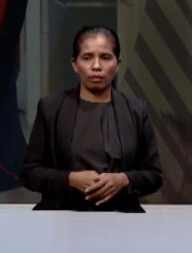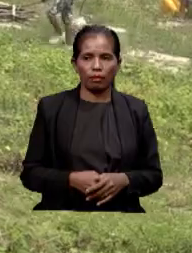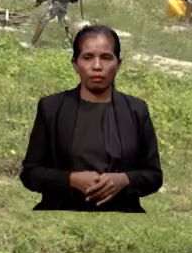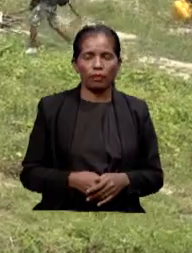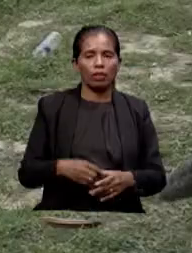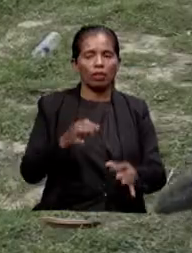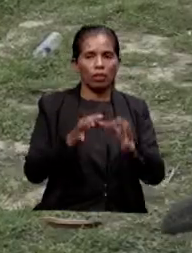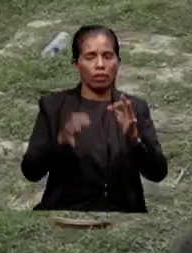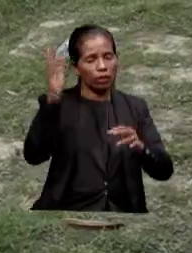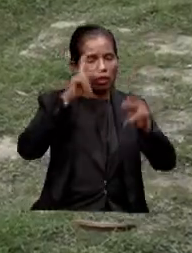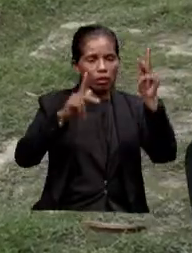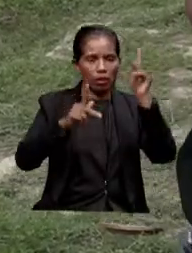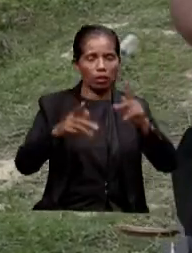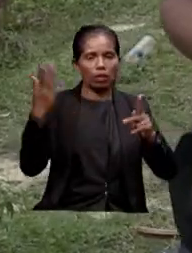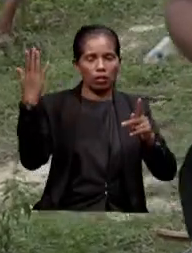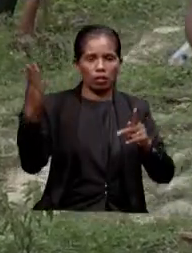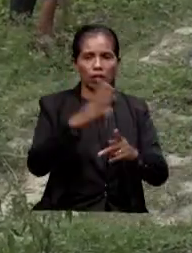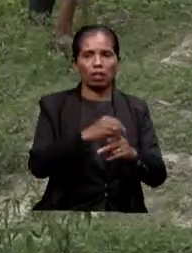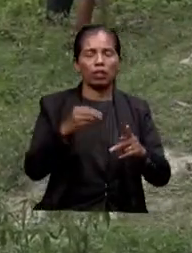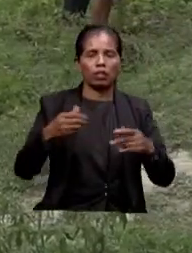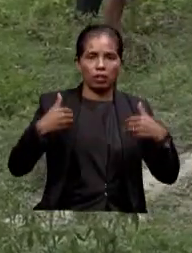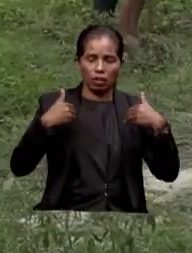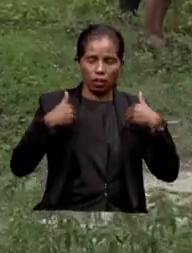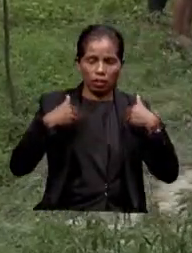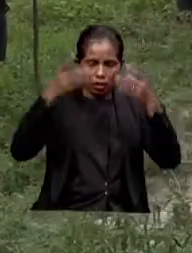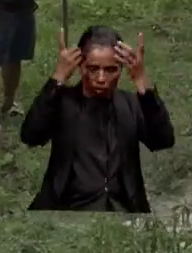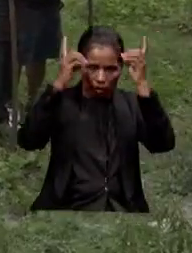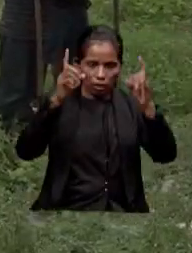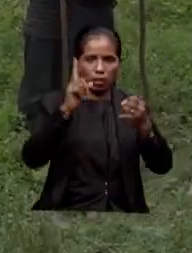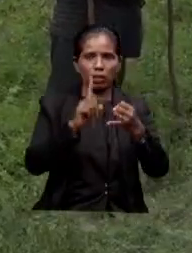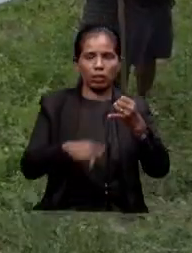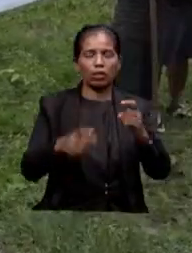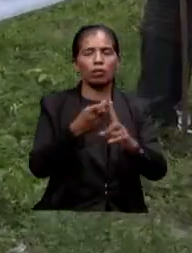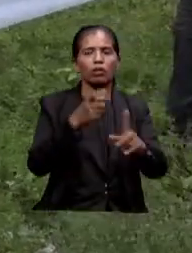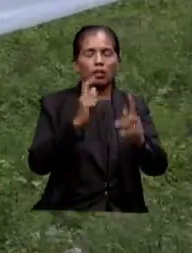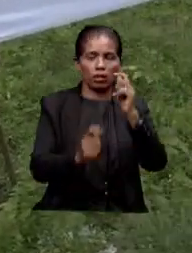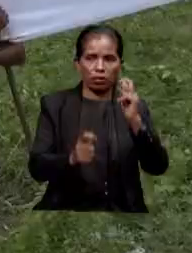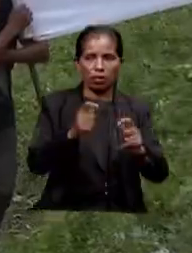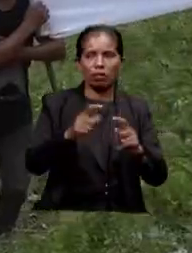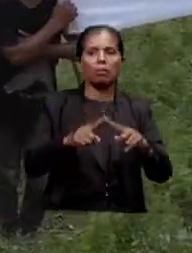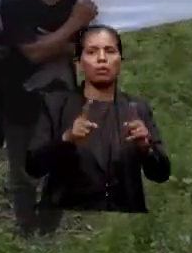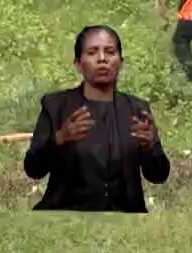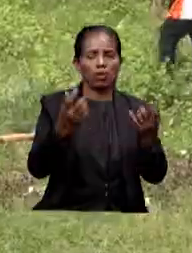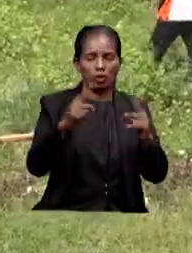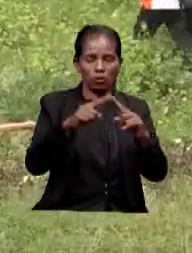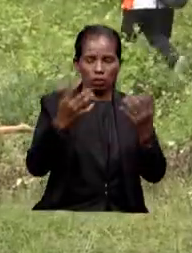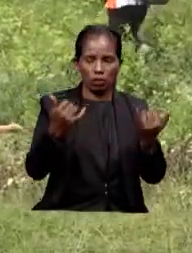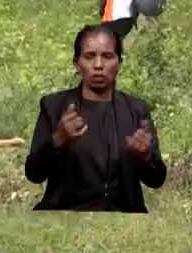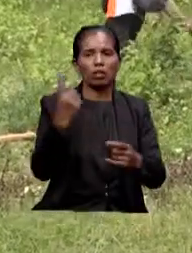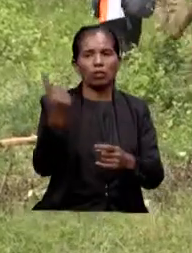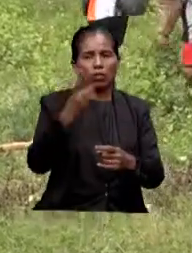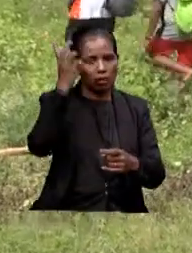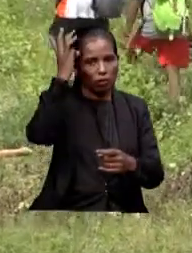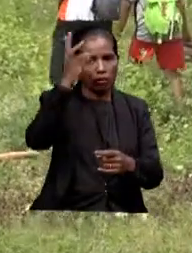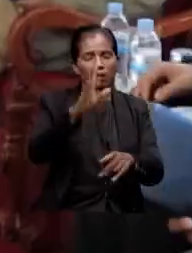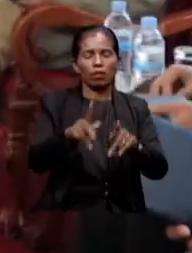Mas que caso disputarai ia emiti larang ne ia ona decisão iku susi tribunal recurso, mai beto agora saina fatin preocupação ba